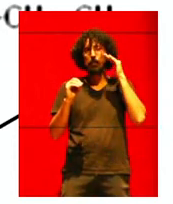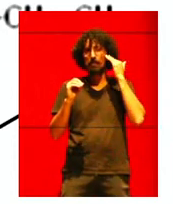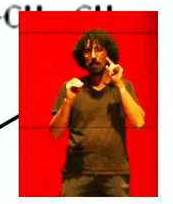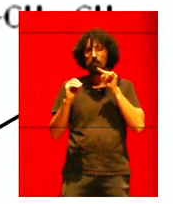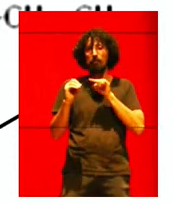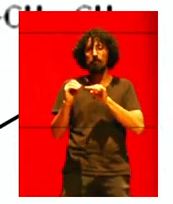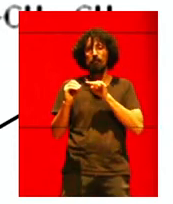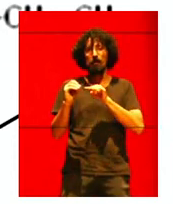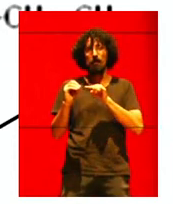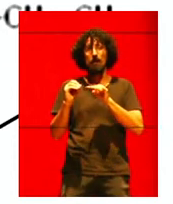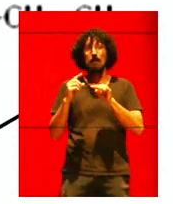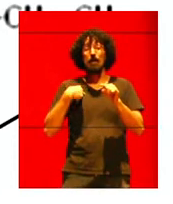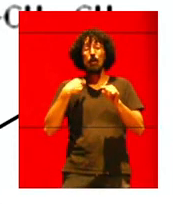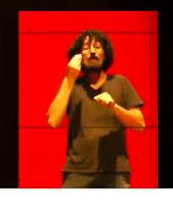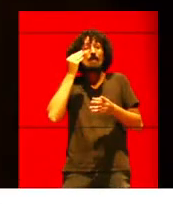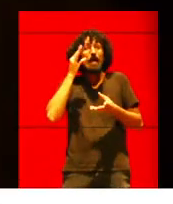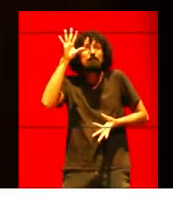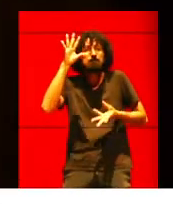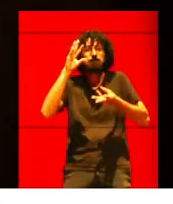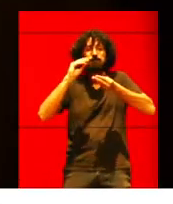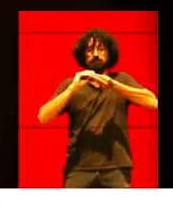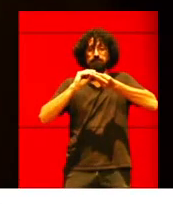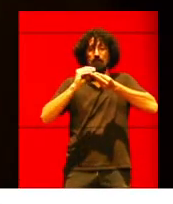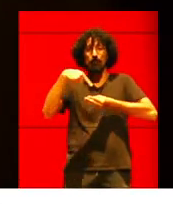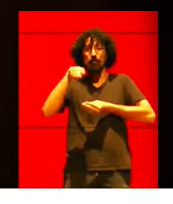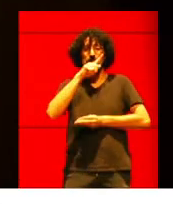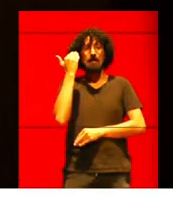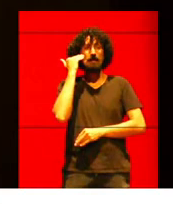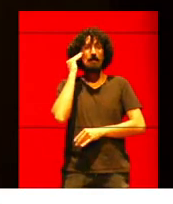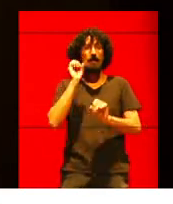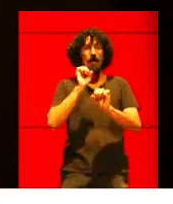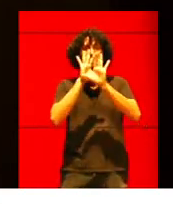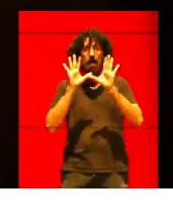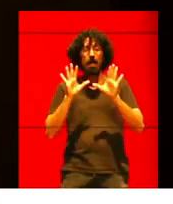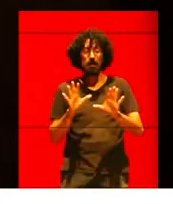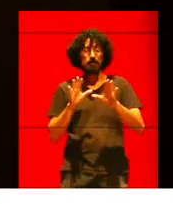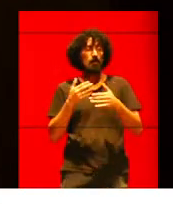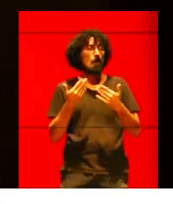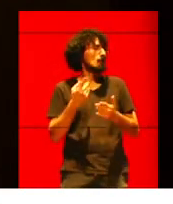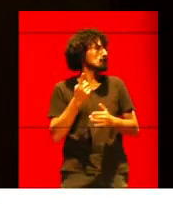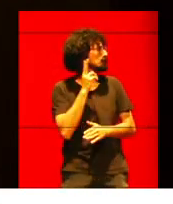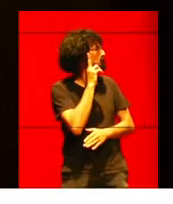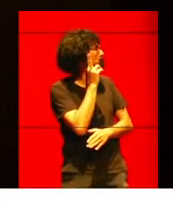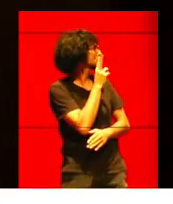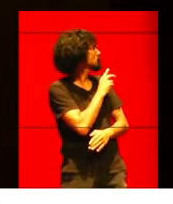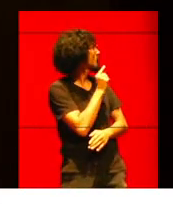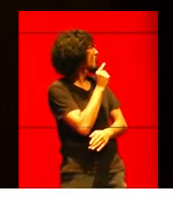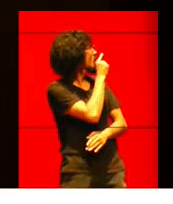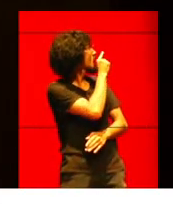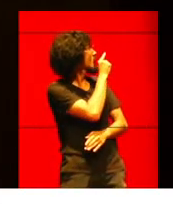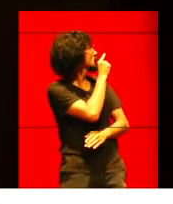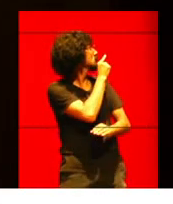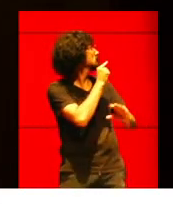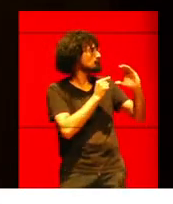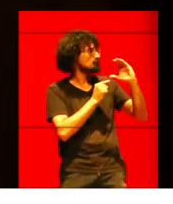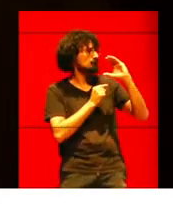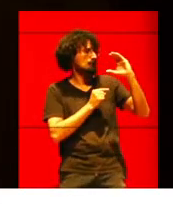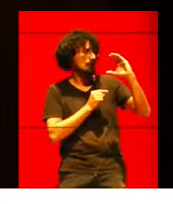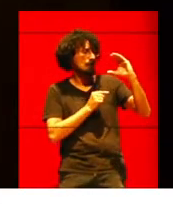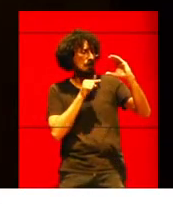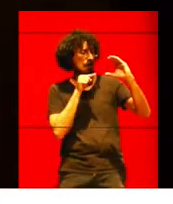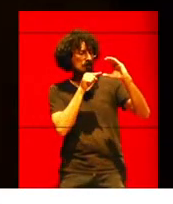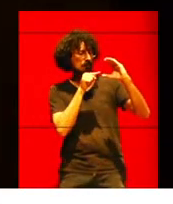ser mais sucinto possível para que vocês entendam. Ó, tá vendo lá que aquele carbono que